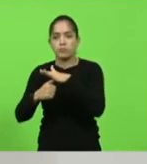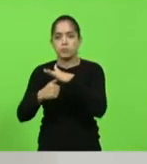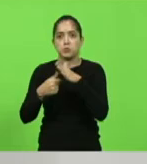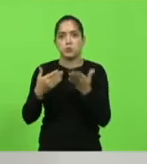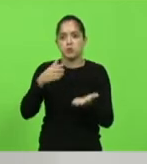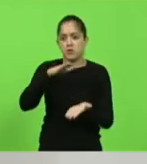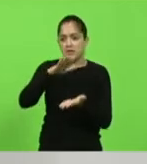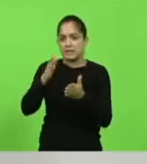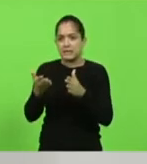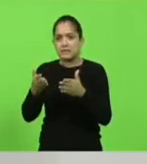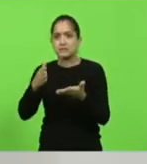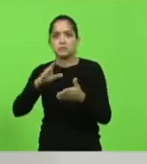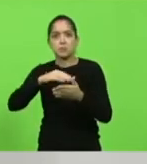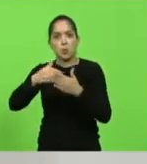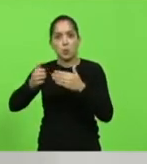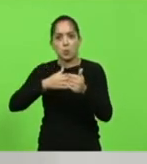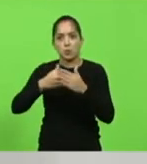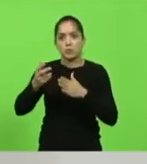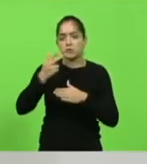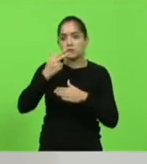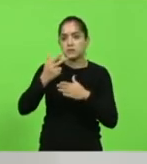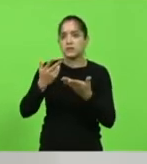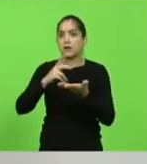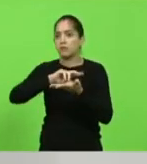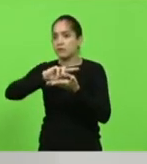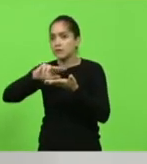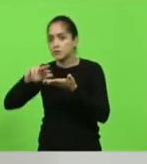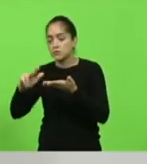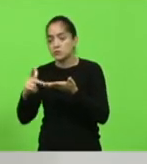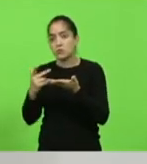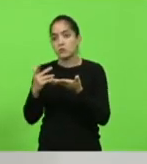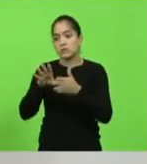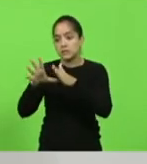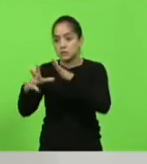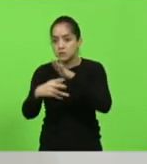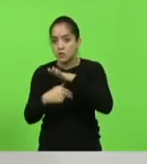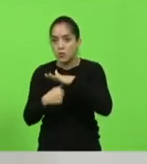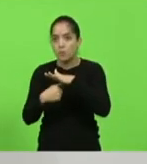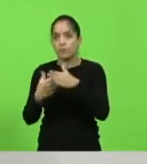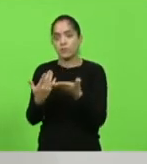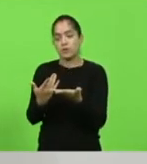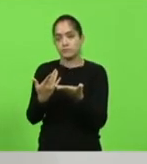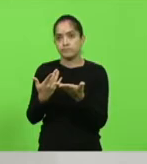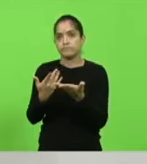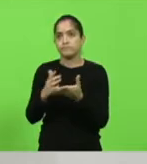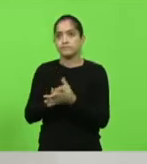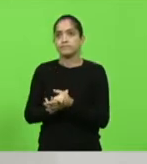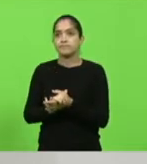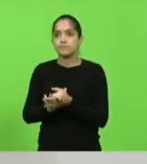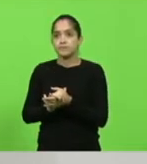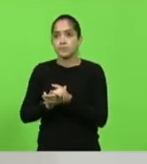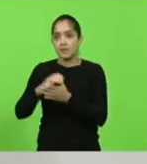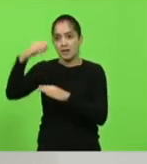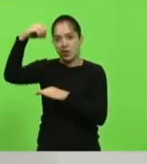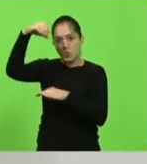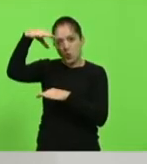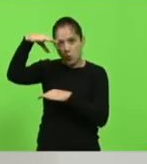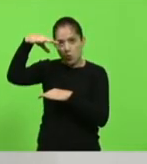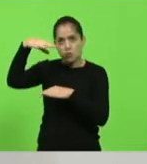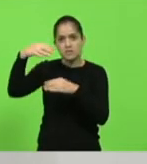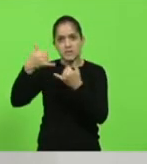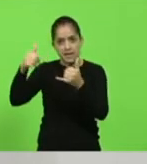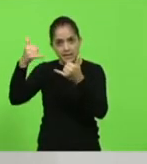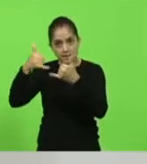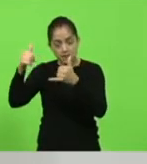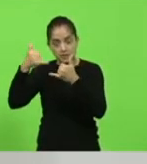cigarro de qualquer coisa a ai a internet a luz para você ter na sua